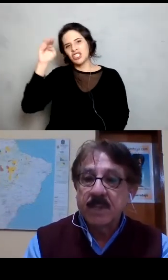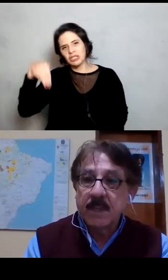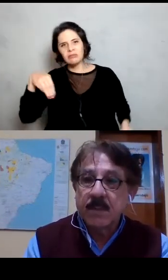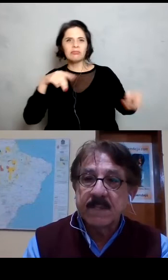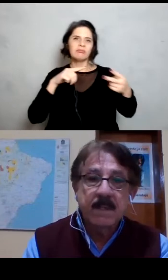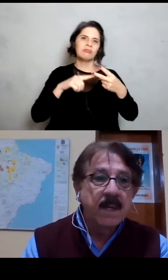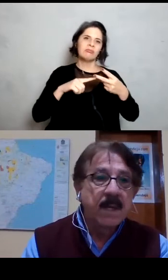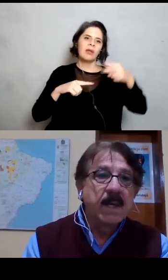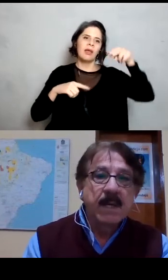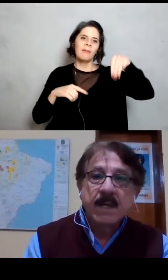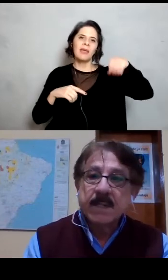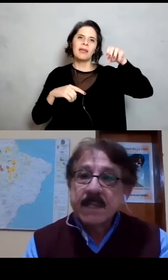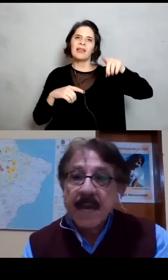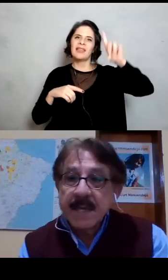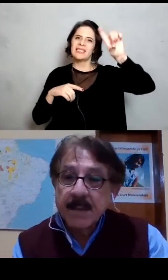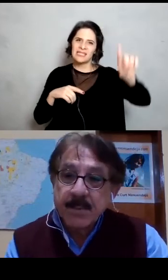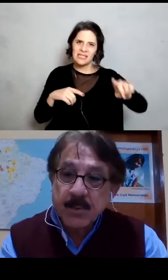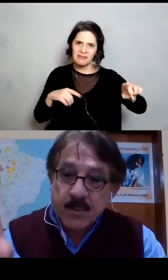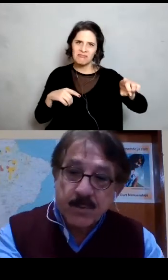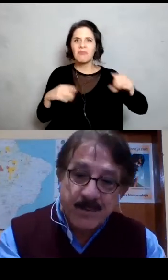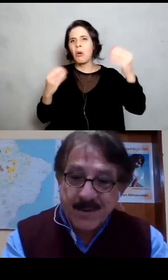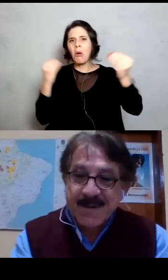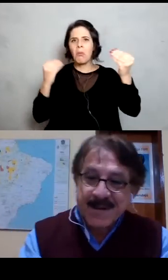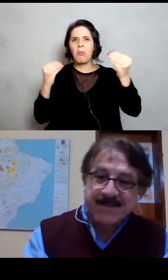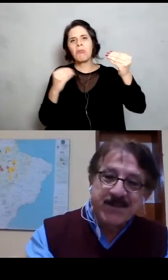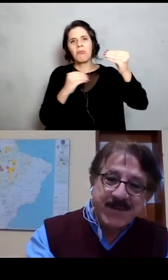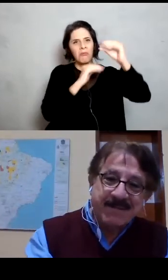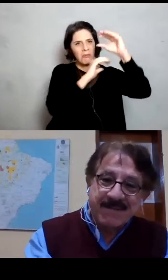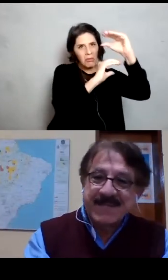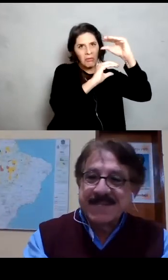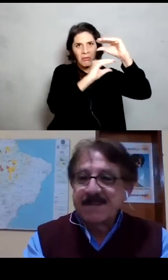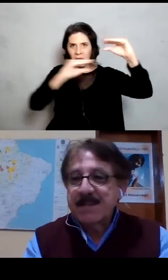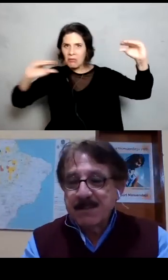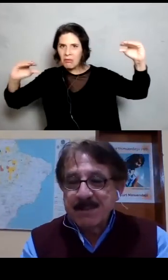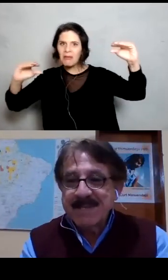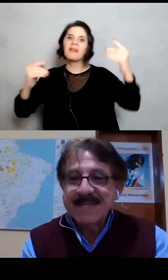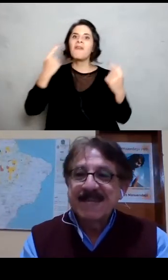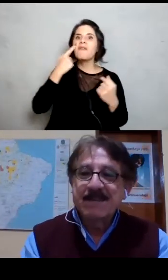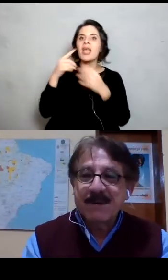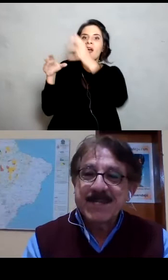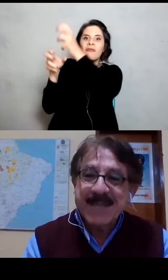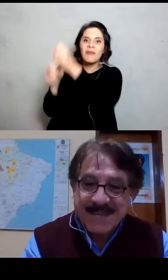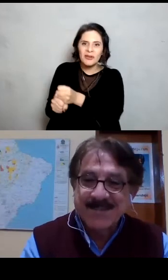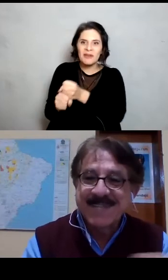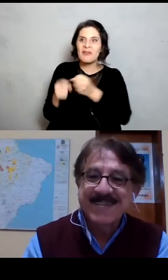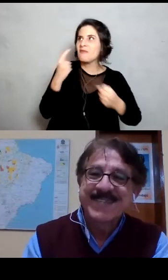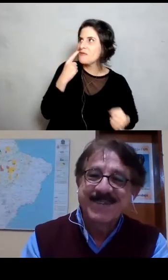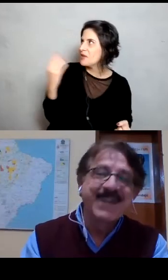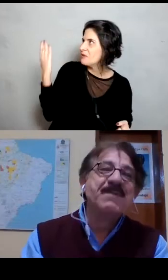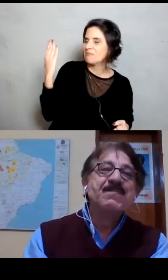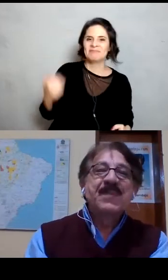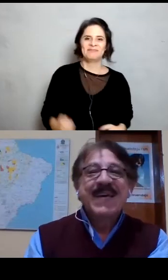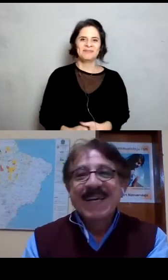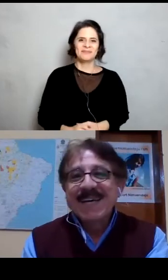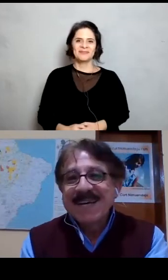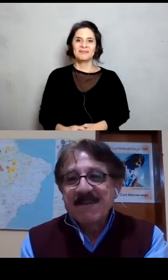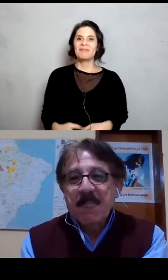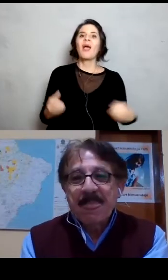1.175 línguas, se é que é, porque eu estou com as fotografias em cima do meu slide, mas eu acho que é isso que está escrito ali.